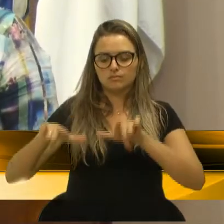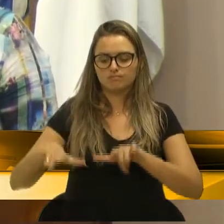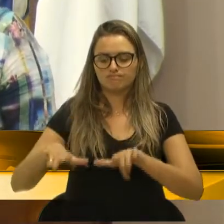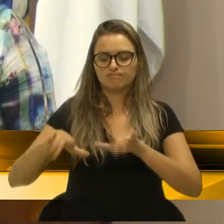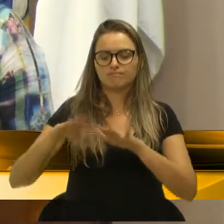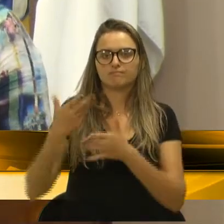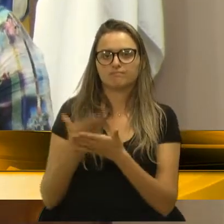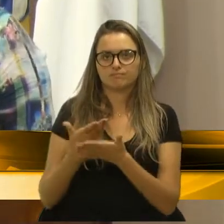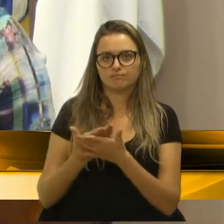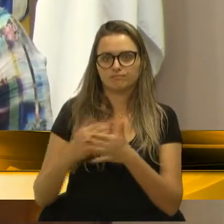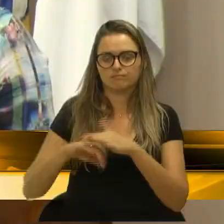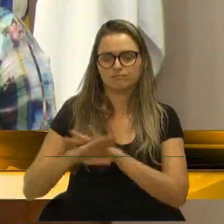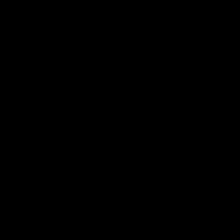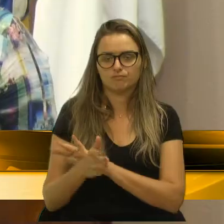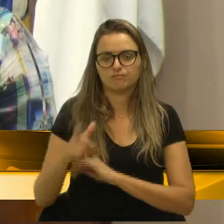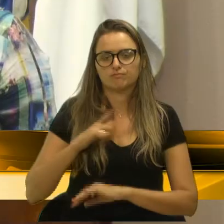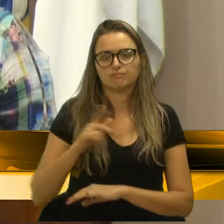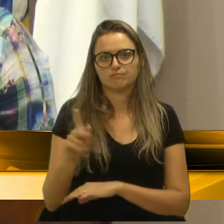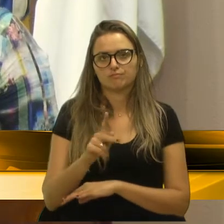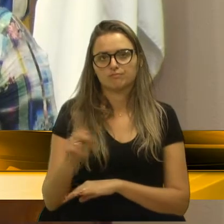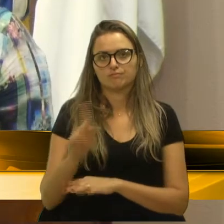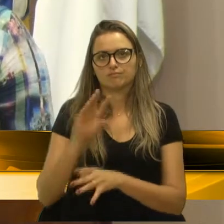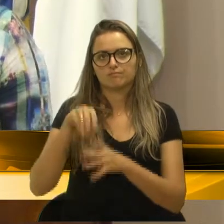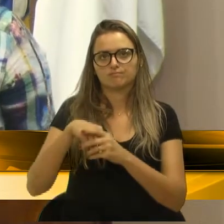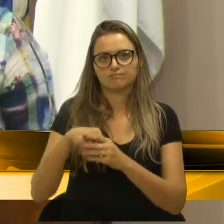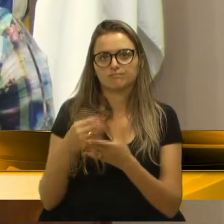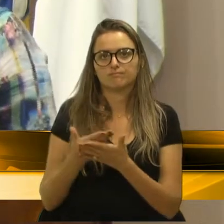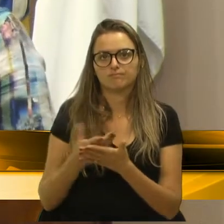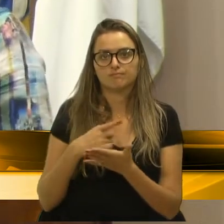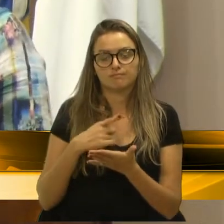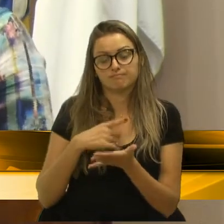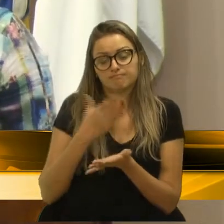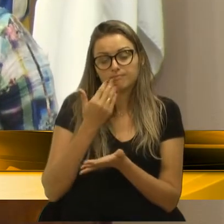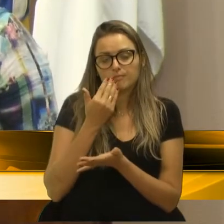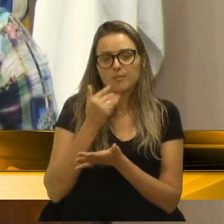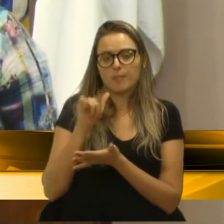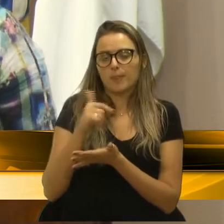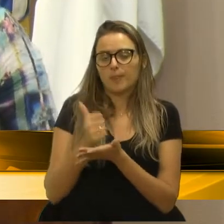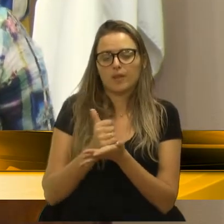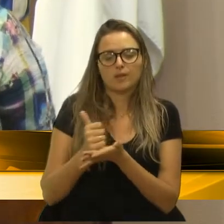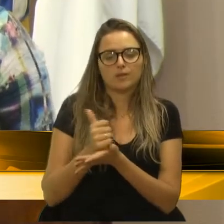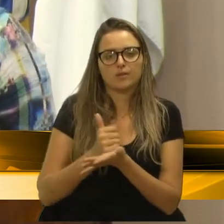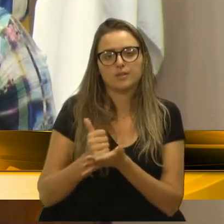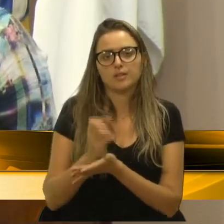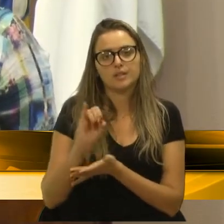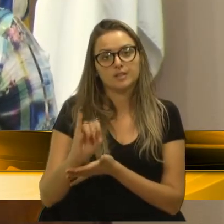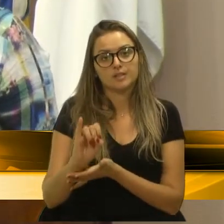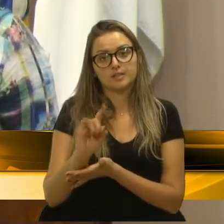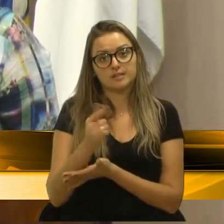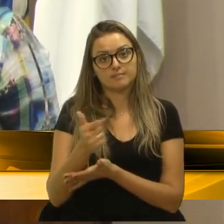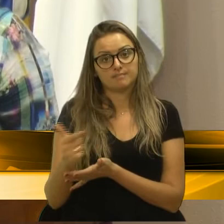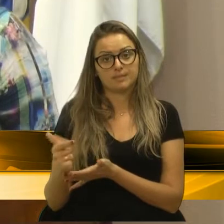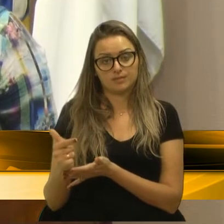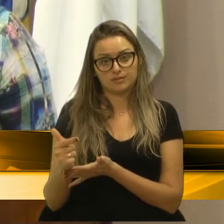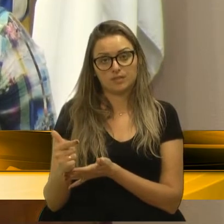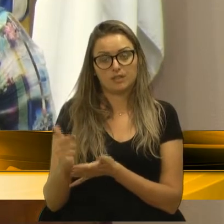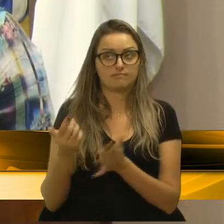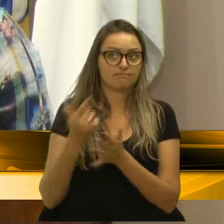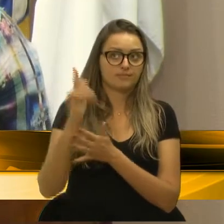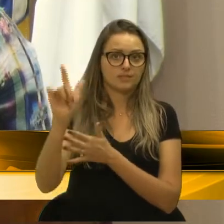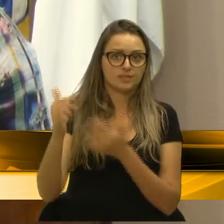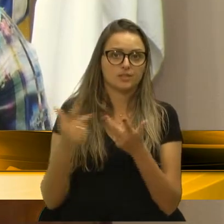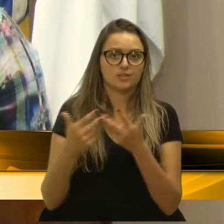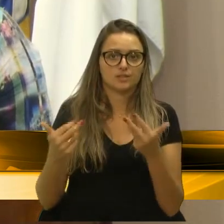adequada, ter professores nas disciplinas e ter a merenda. Acho que isso é o básico. E se isso não está funcionando, o resto